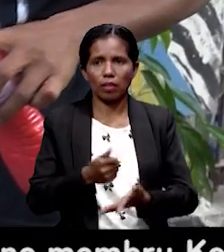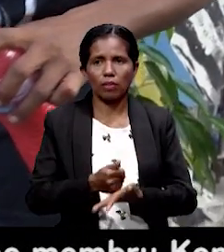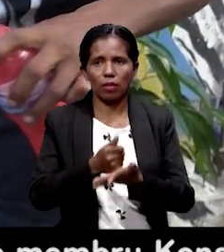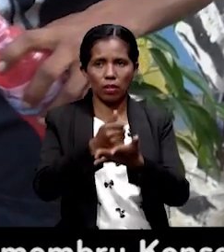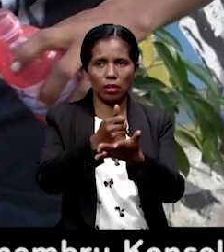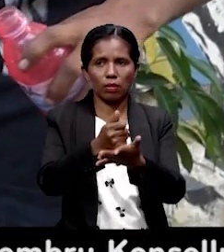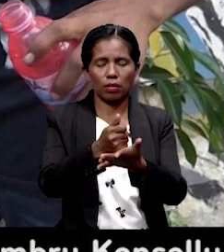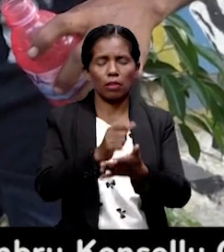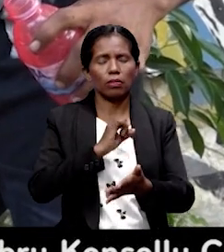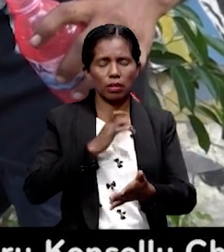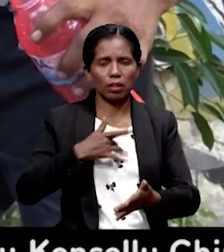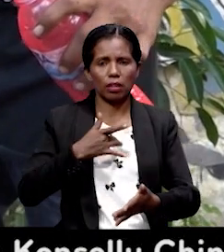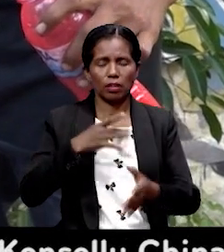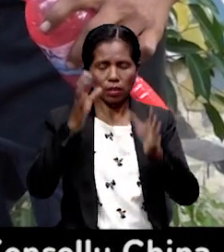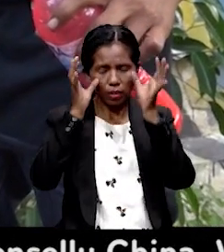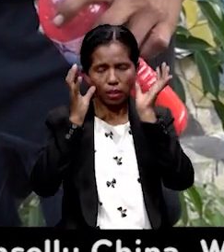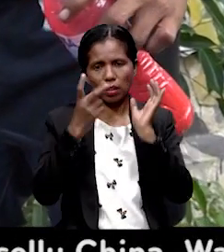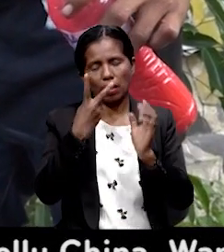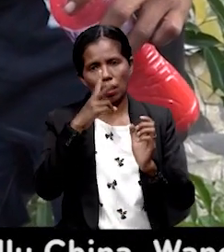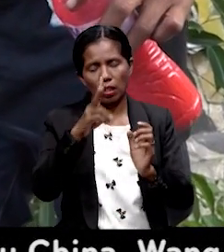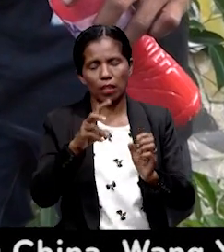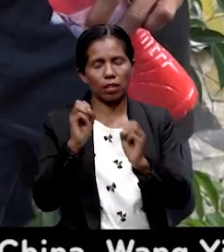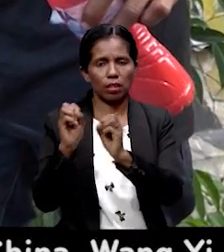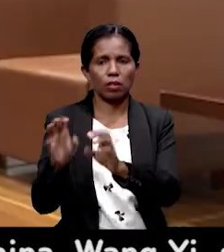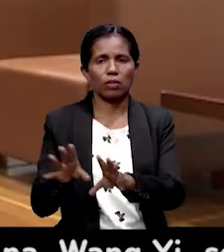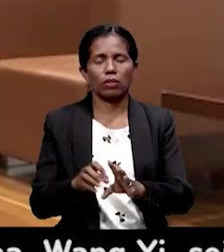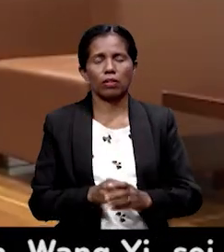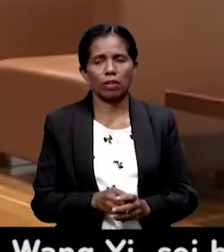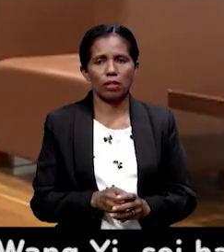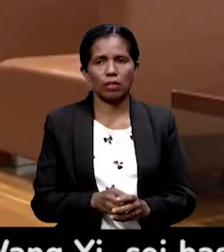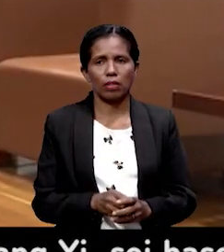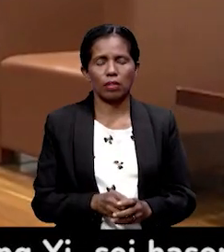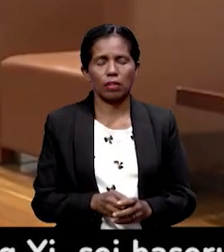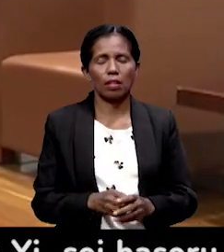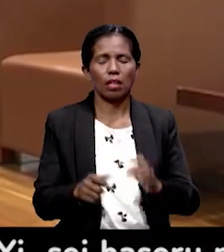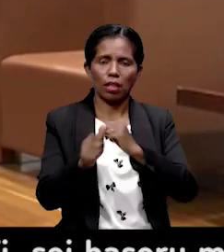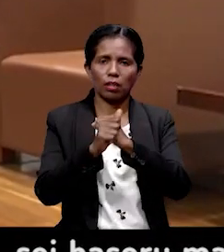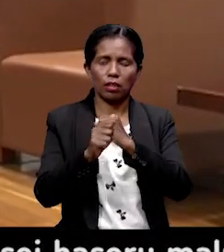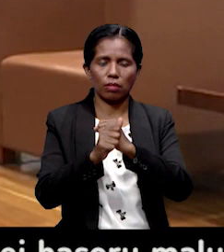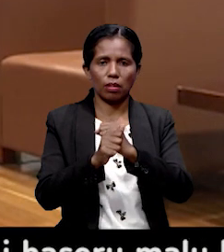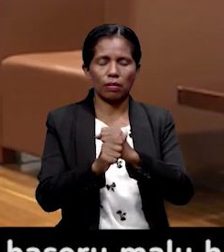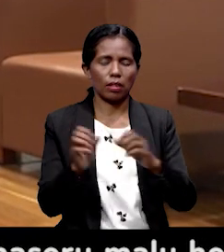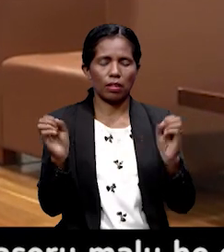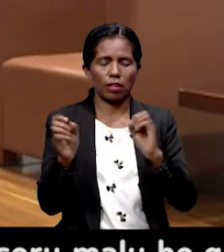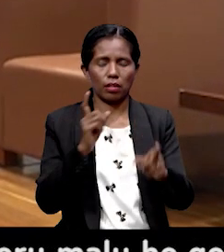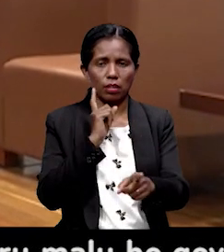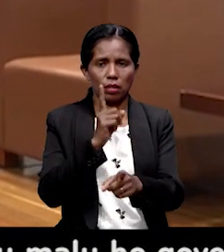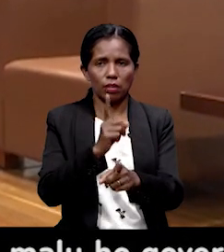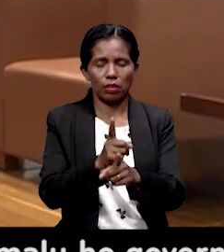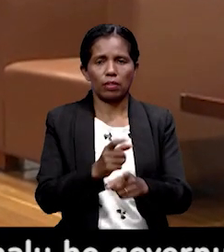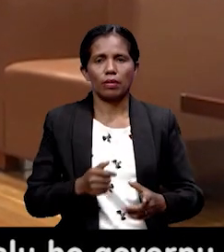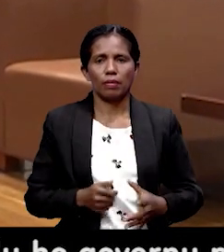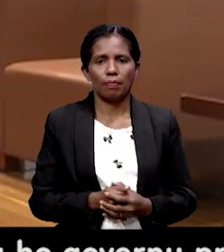muito triste na medida em que foi um ato, eu não queria usar de vandalismo,